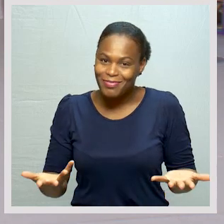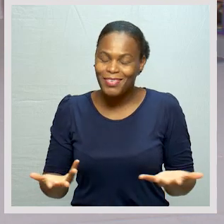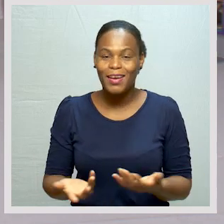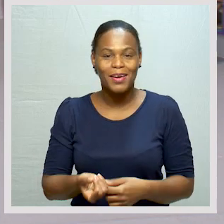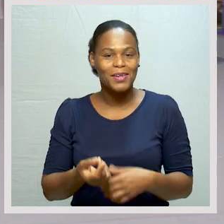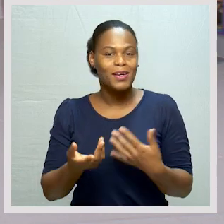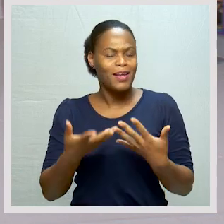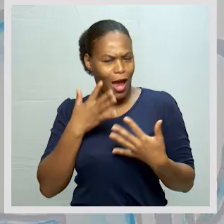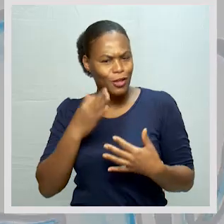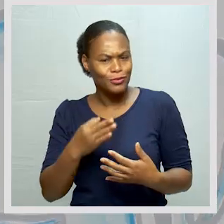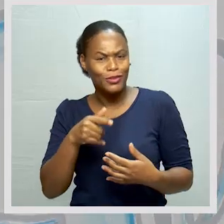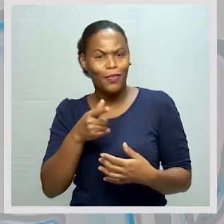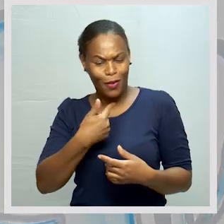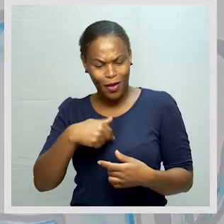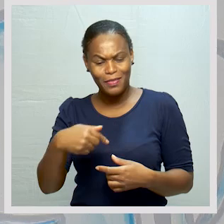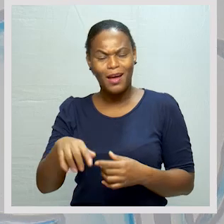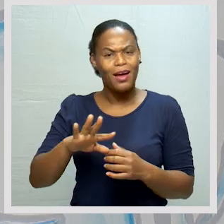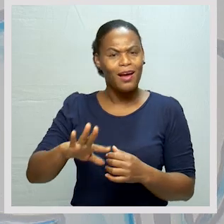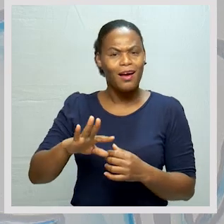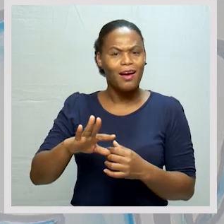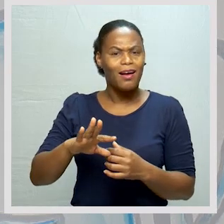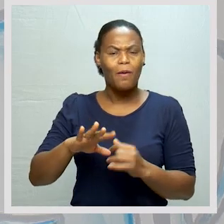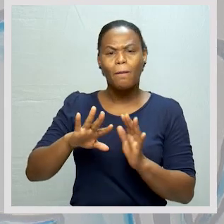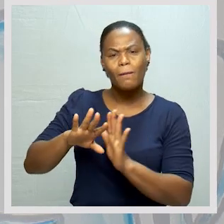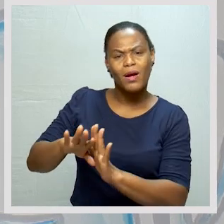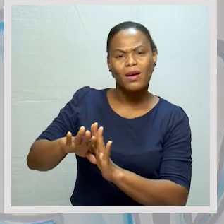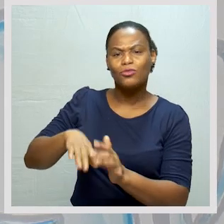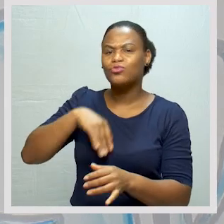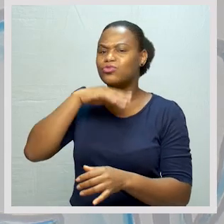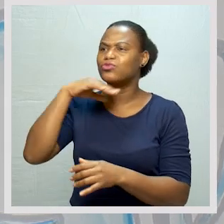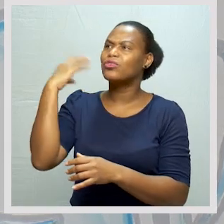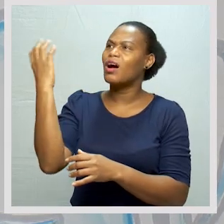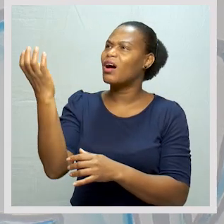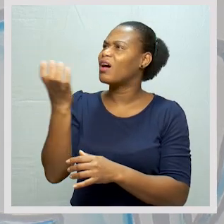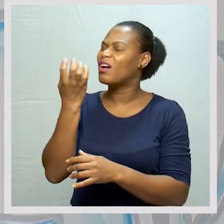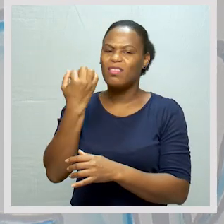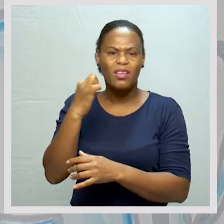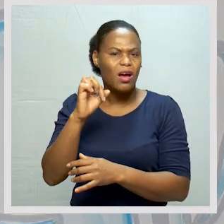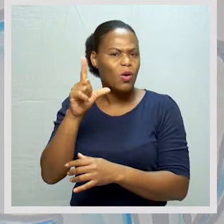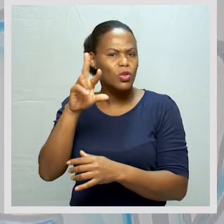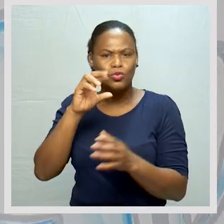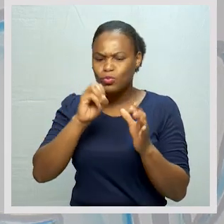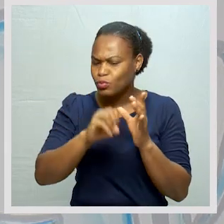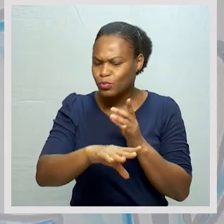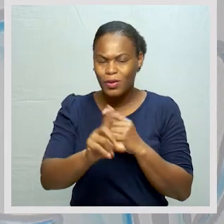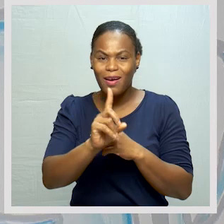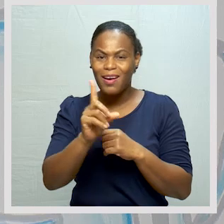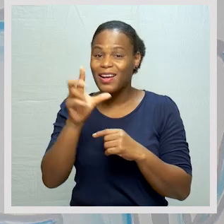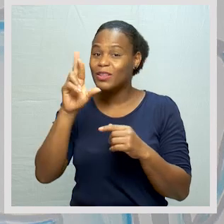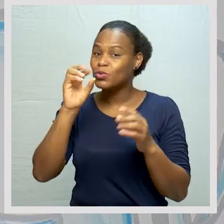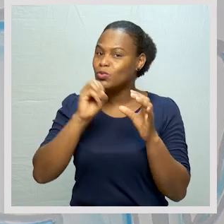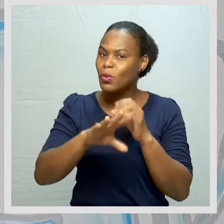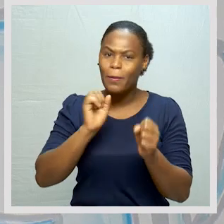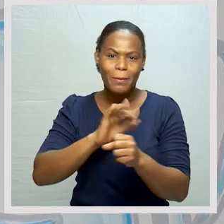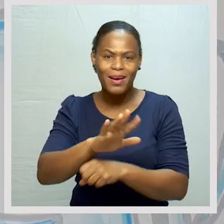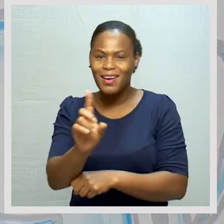É isso aí, meninos. Temos que deixar de poluir, não deitar lixo pro chão,